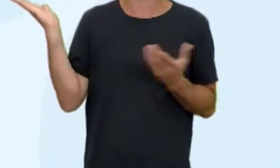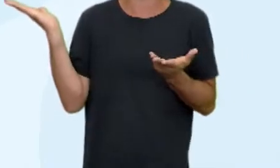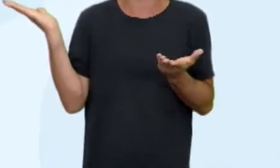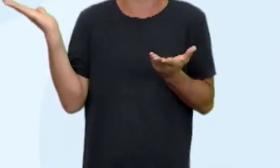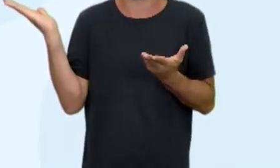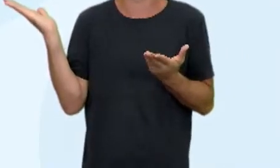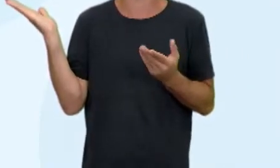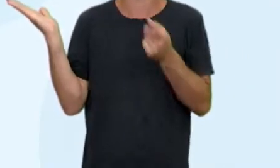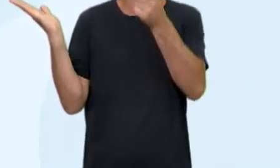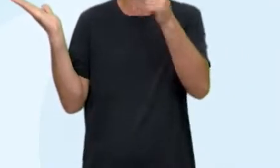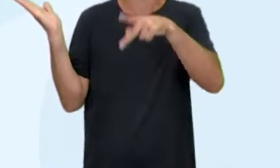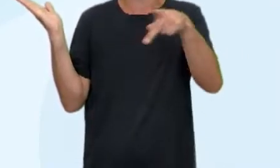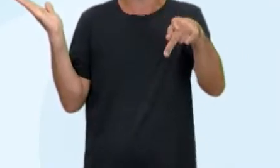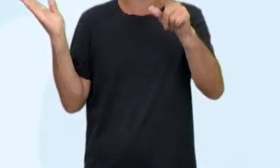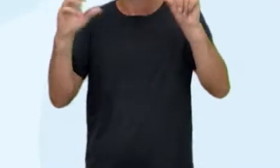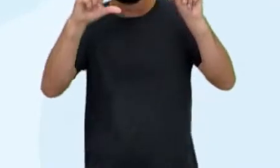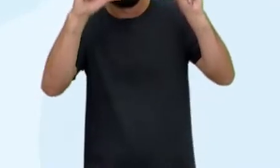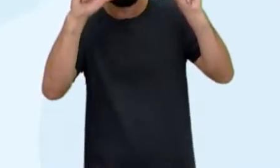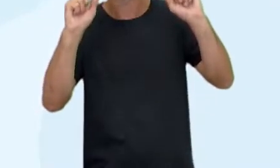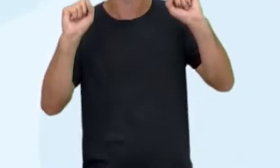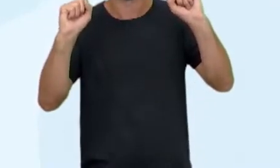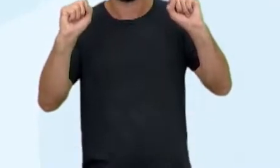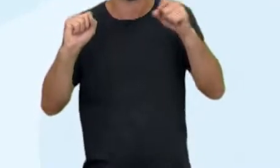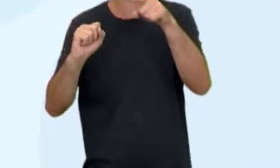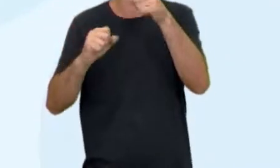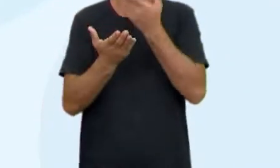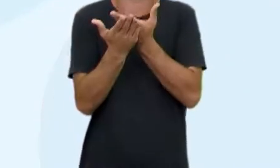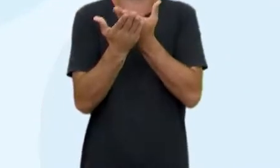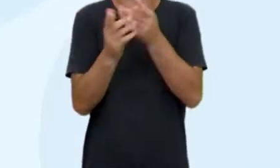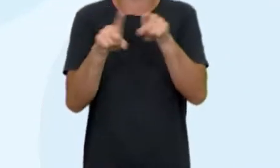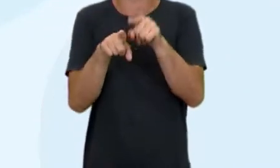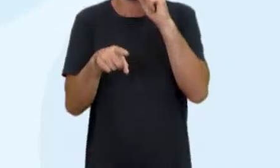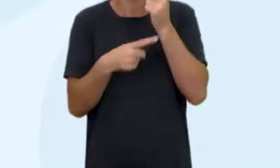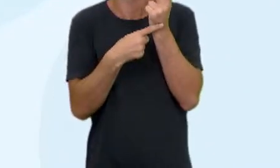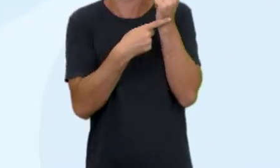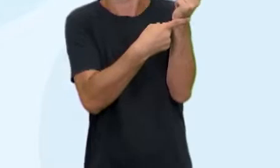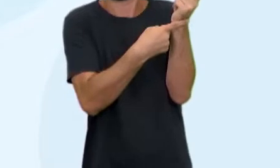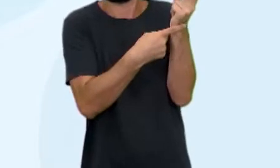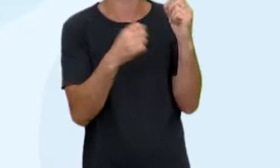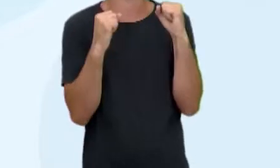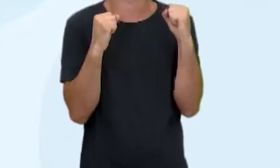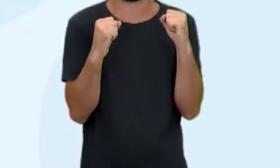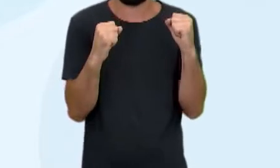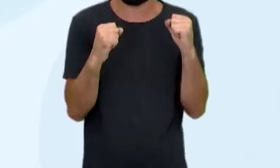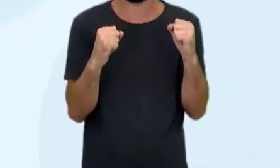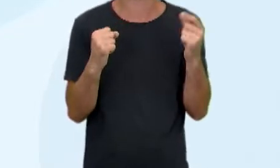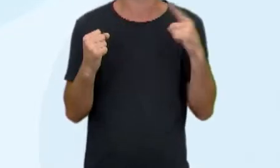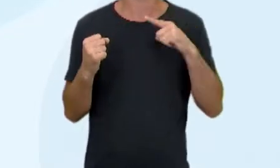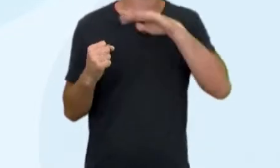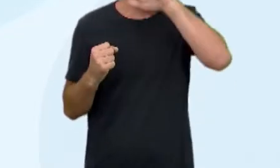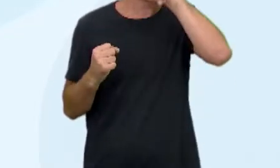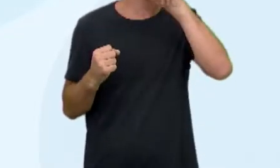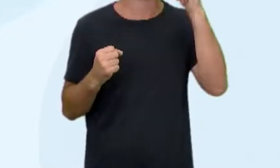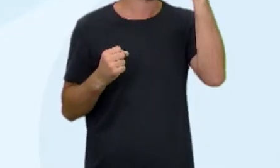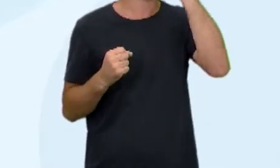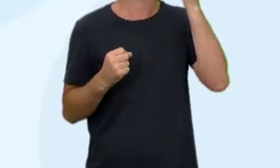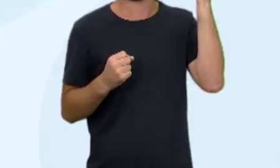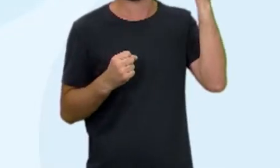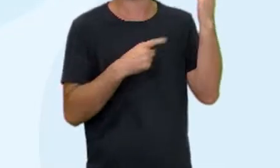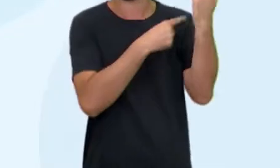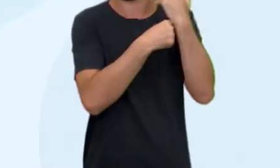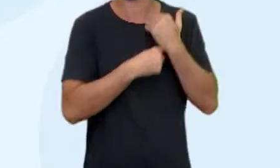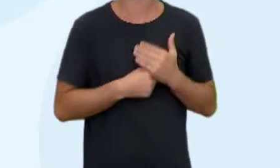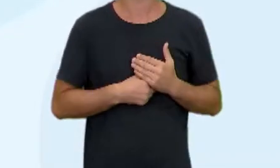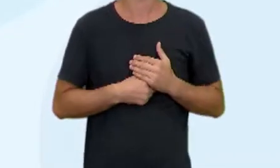você, professor, pode tirar um print e você, estudante, também pode consultar. Hoje nós estamos aí com os bichinhos nos ajudando na aula. Temos o